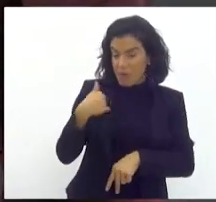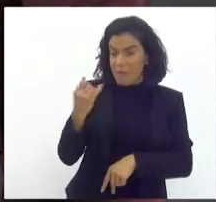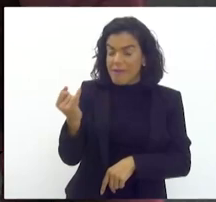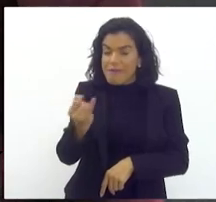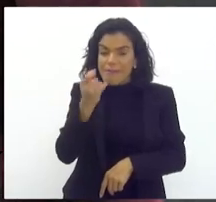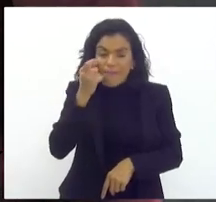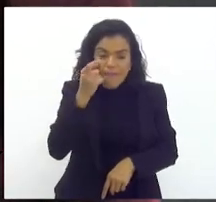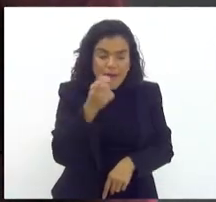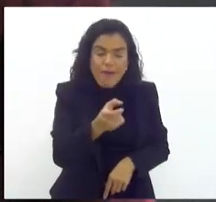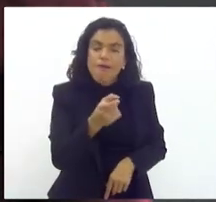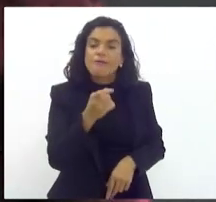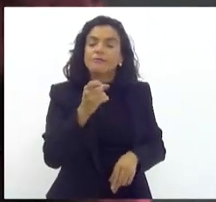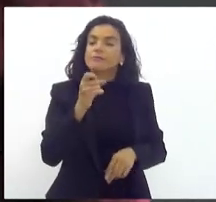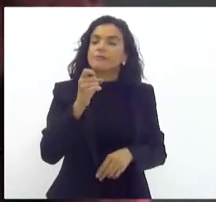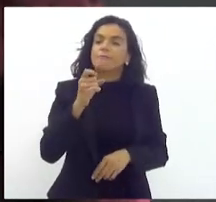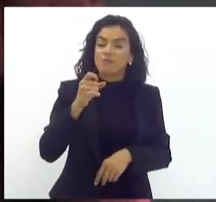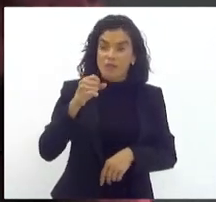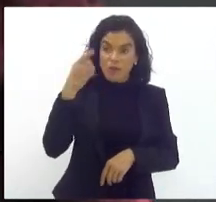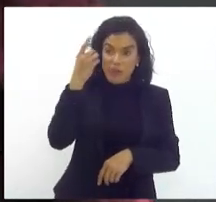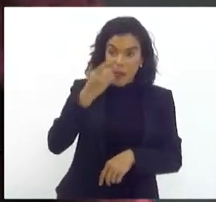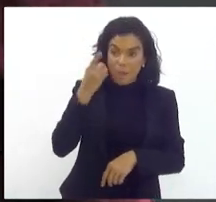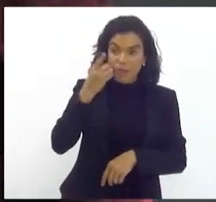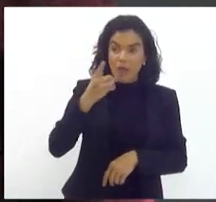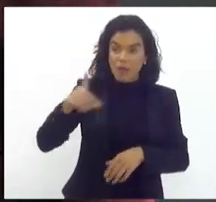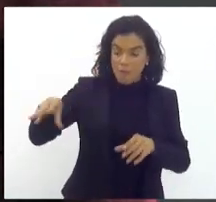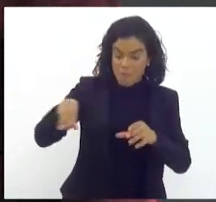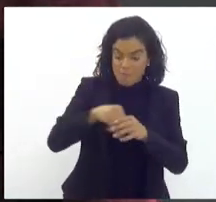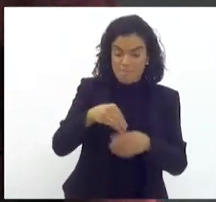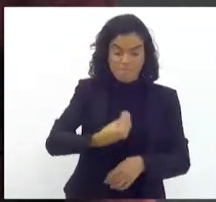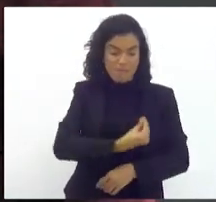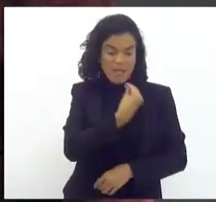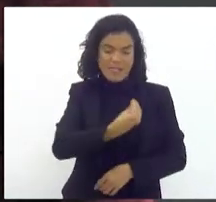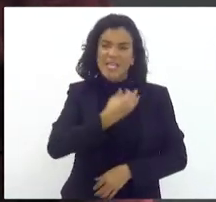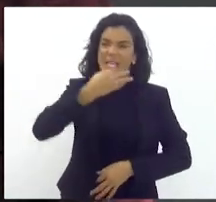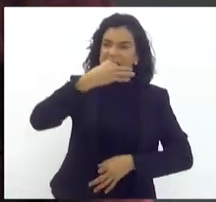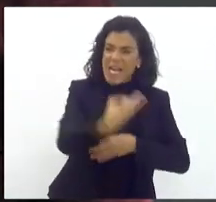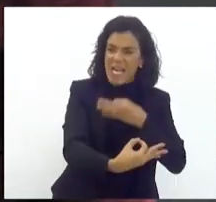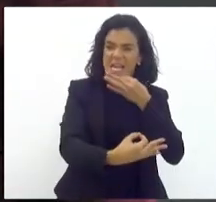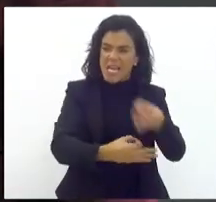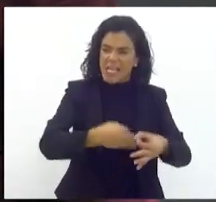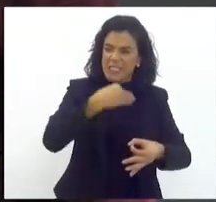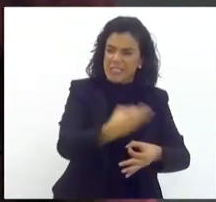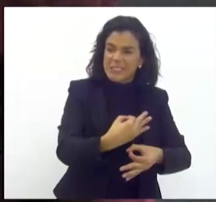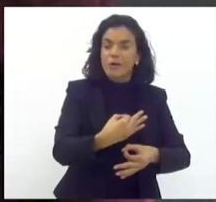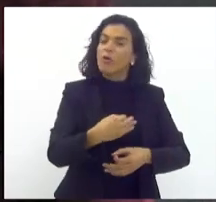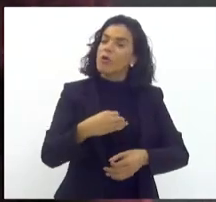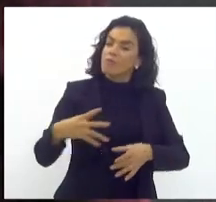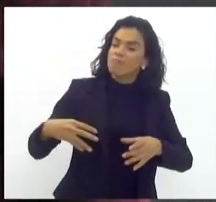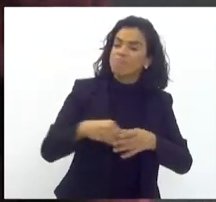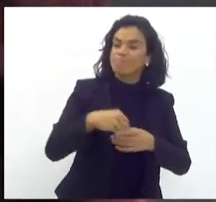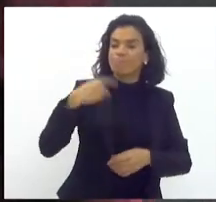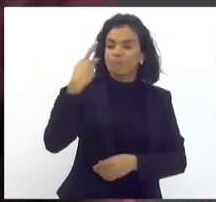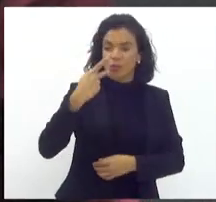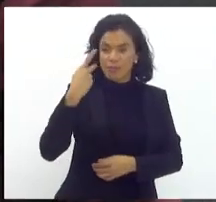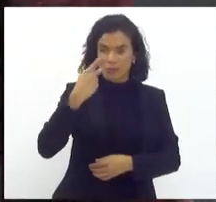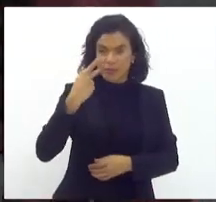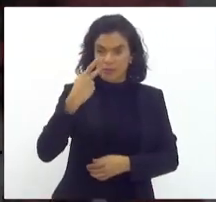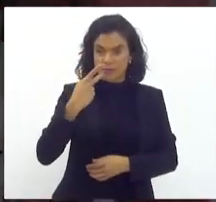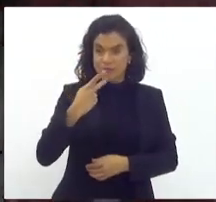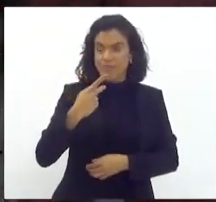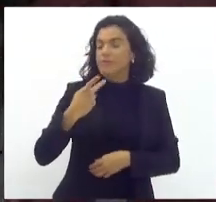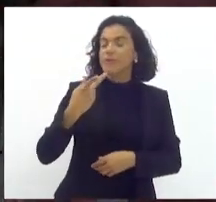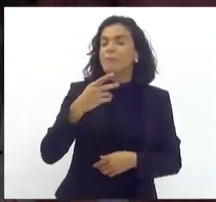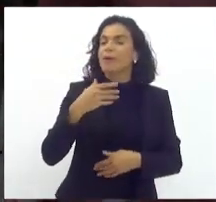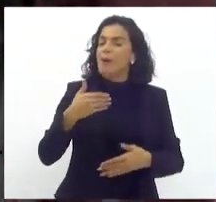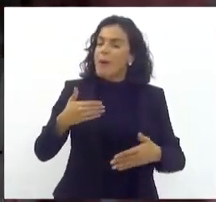me interessa que o parlamentar seja presente seja crítico e faça política quando chega